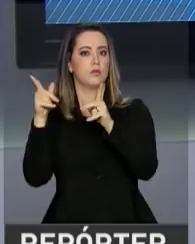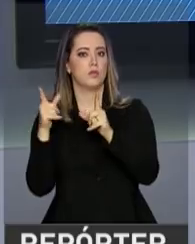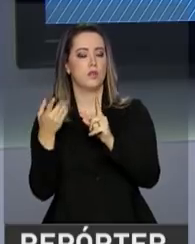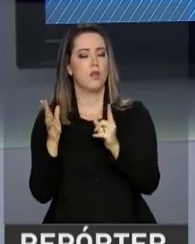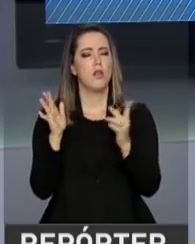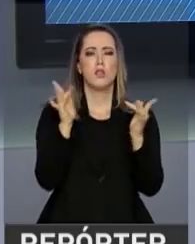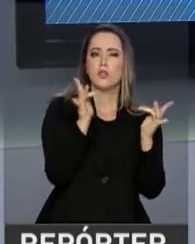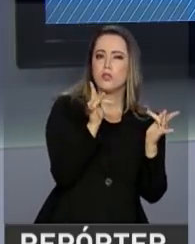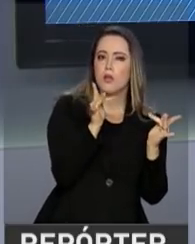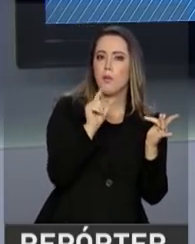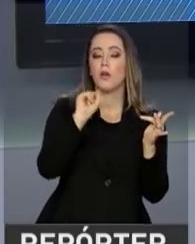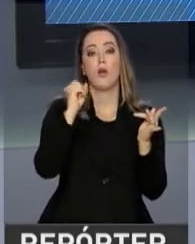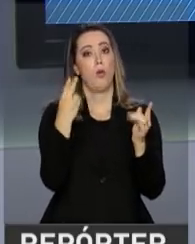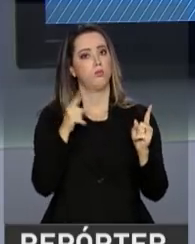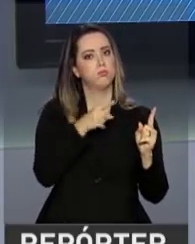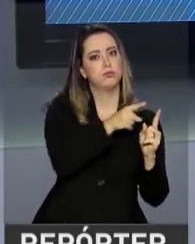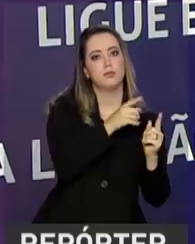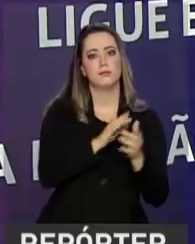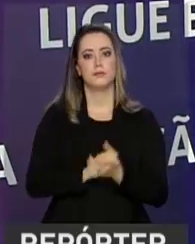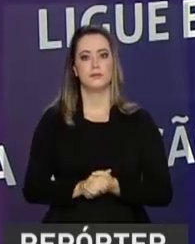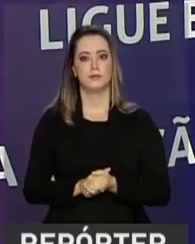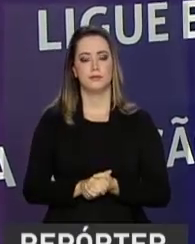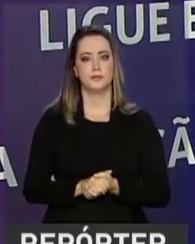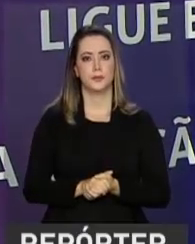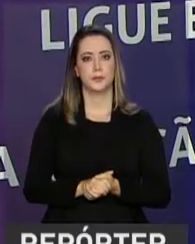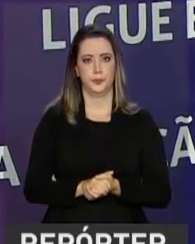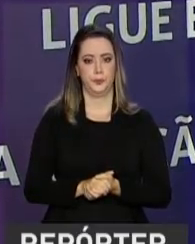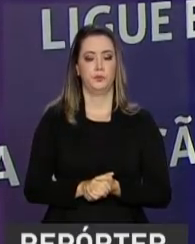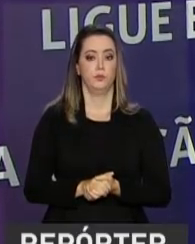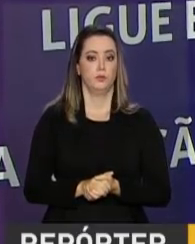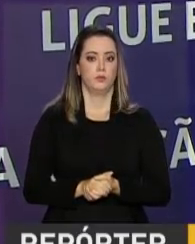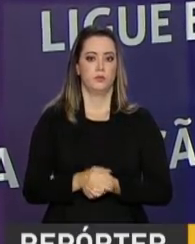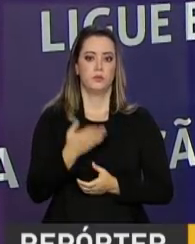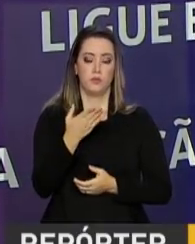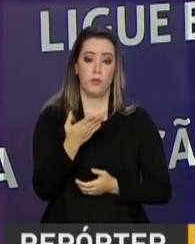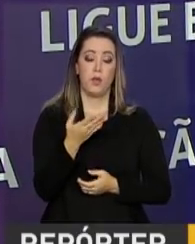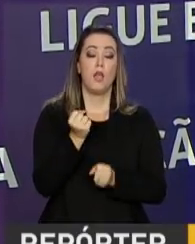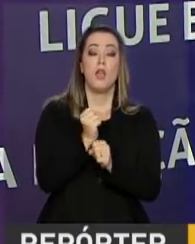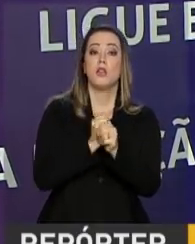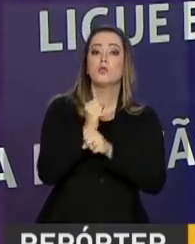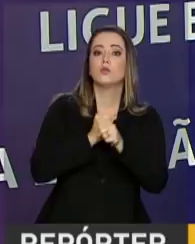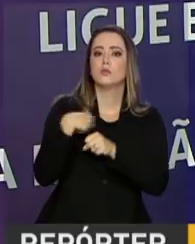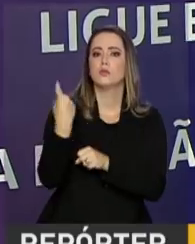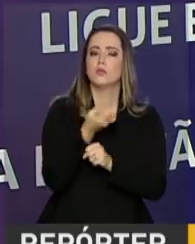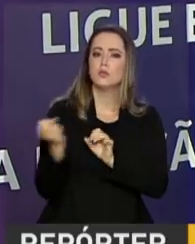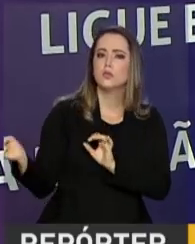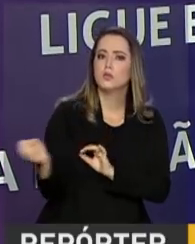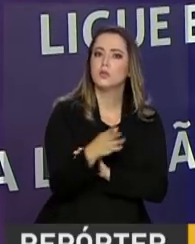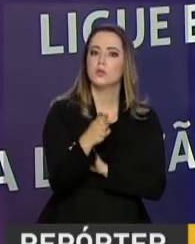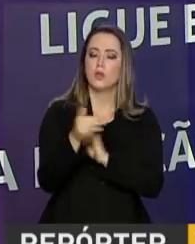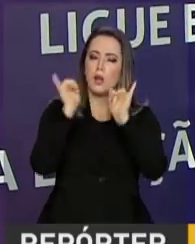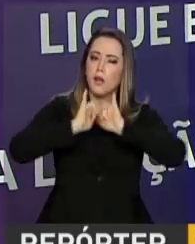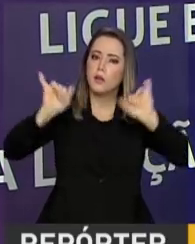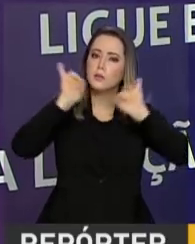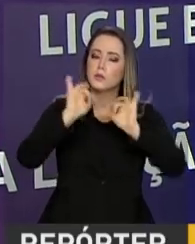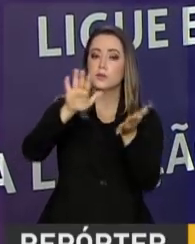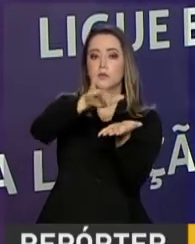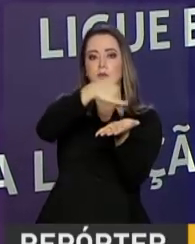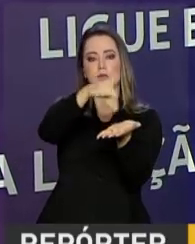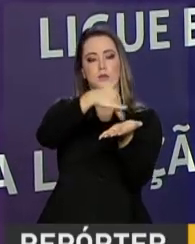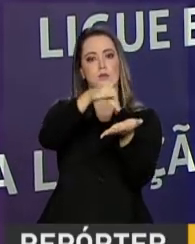assédio e paquera esse ano a gente novo um pouquinho ea gente está fazendo a campanha da secretaria